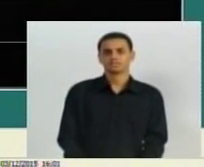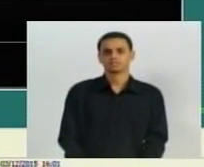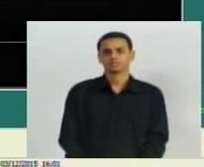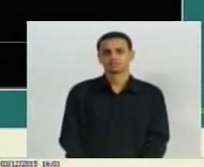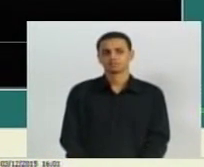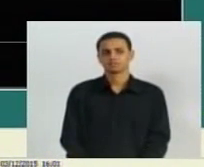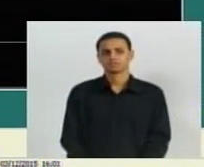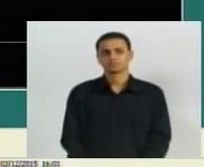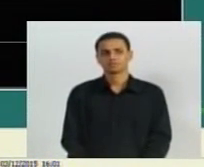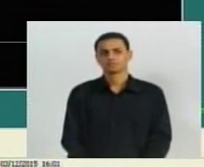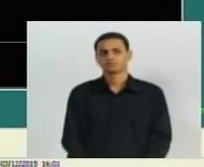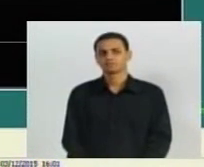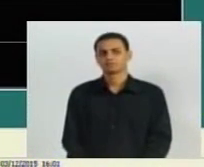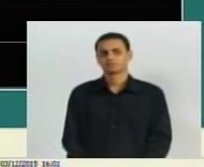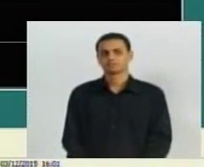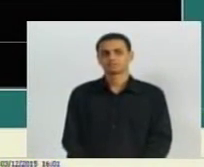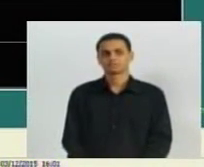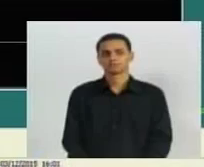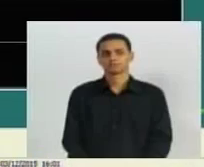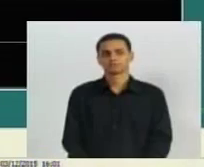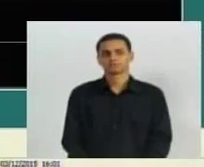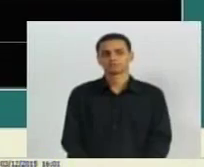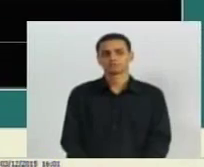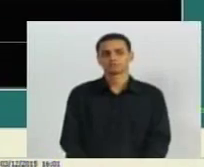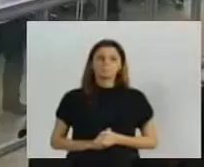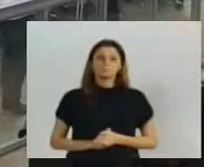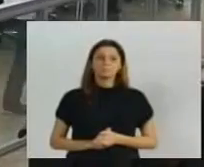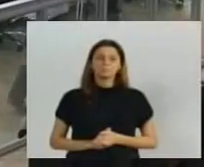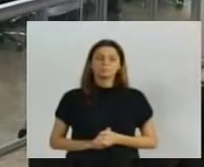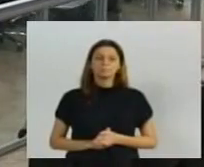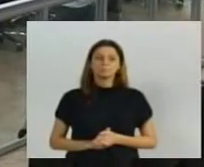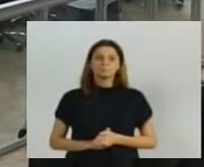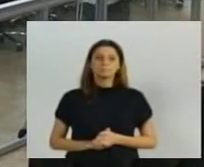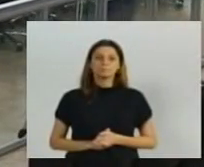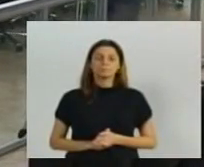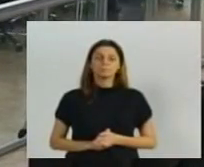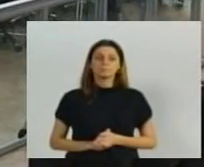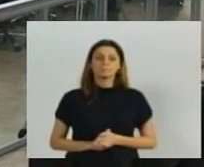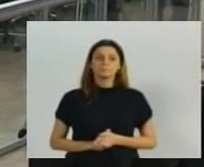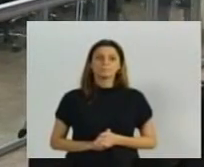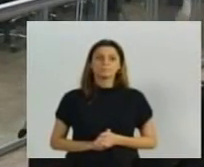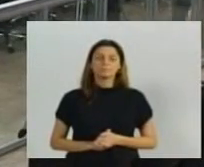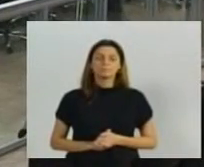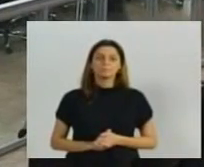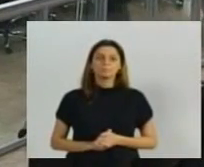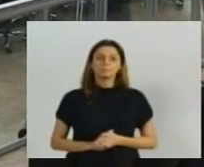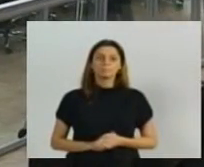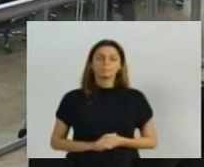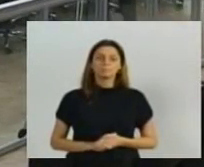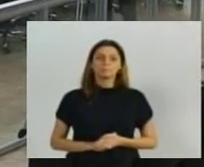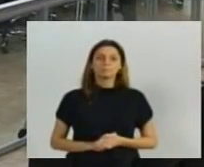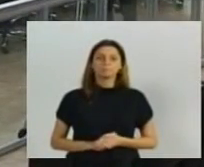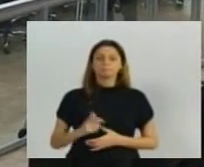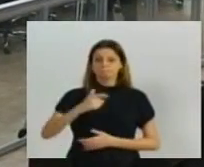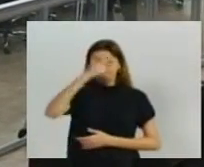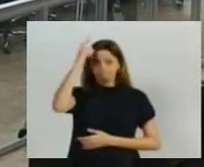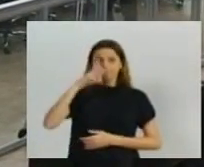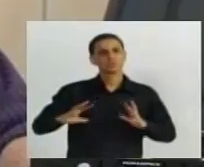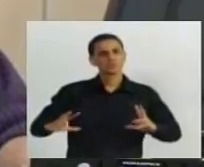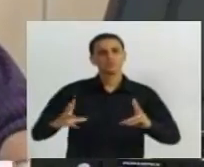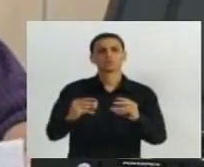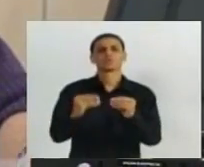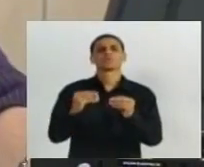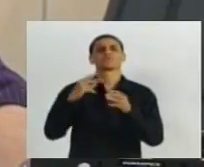autoria do Executivo, que estima a receita e fixa a despesa do município de Blumenau, fundações, autarquias e